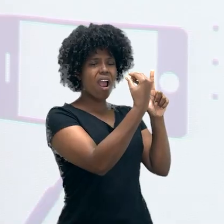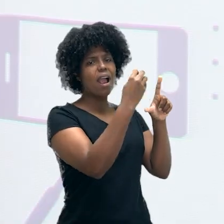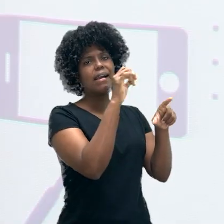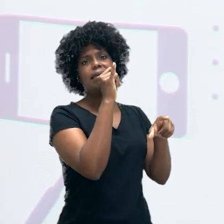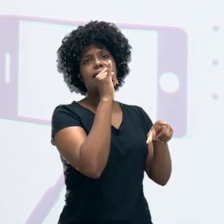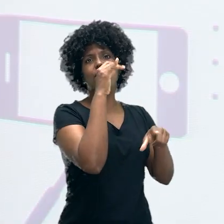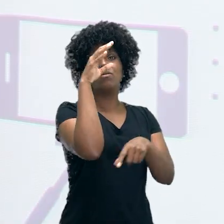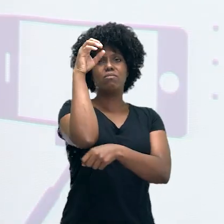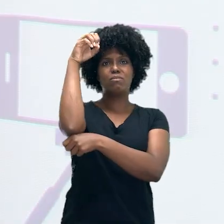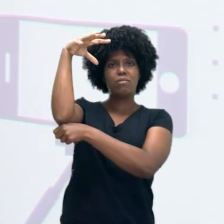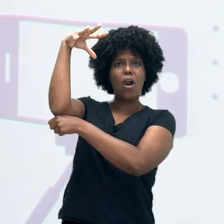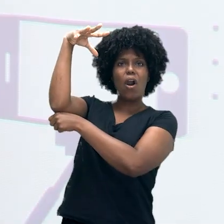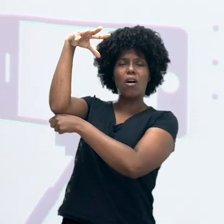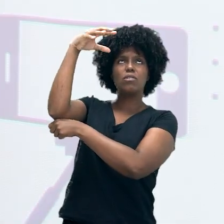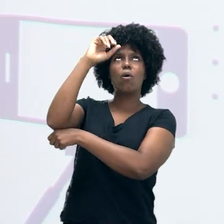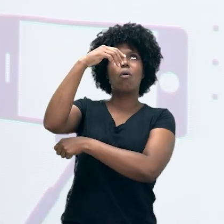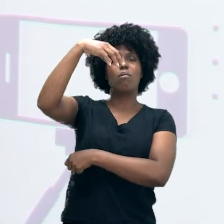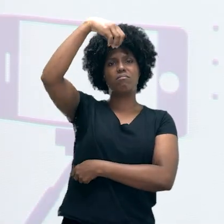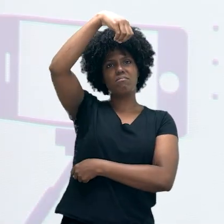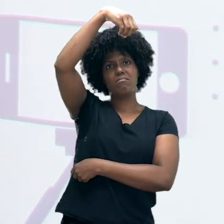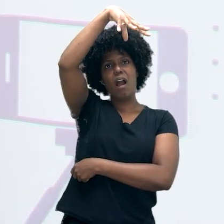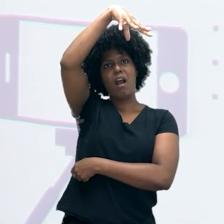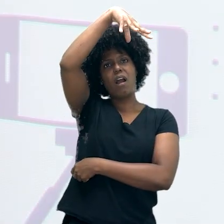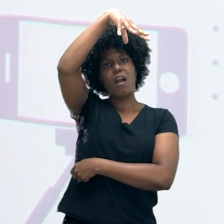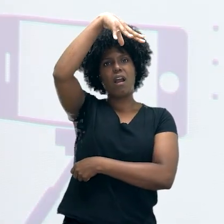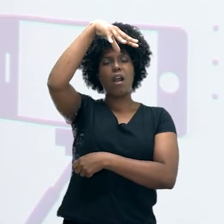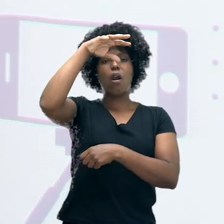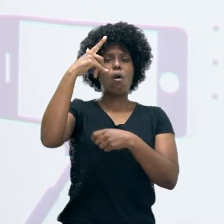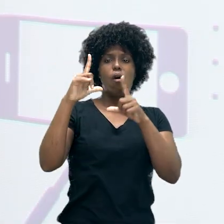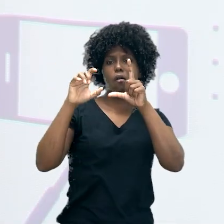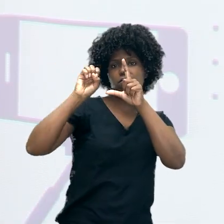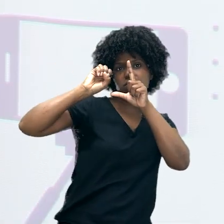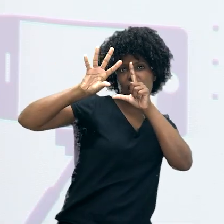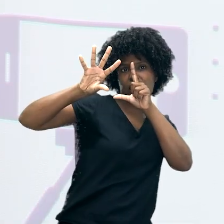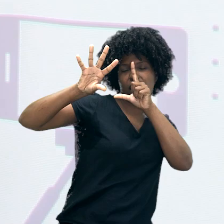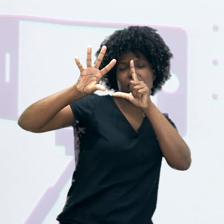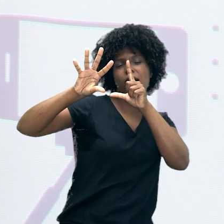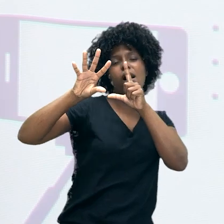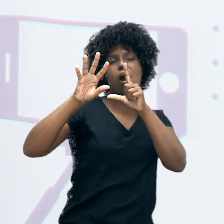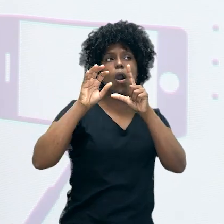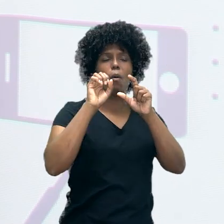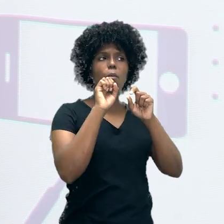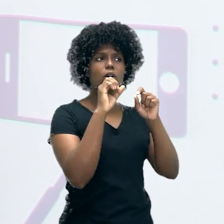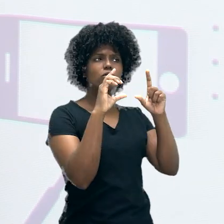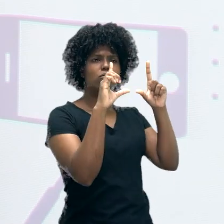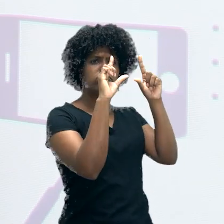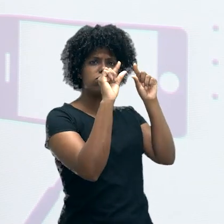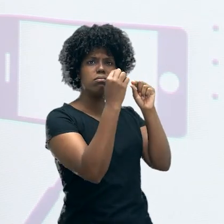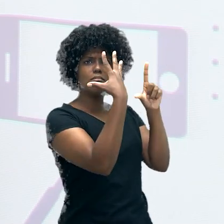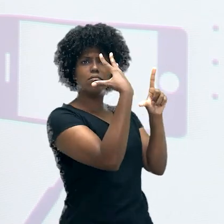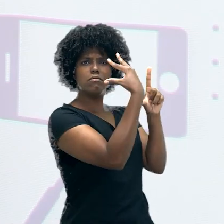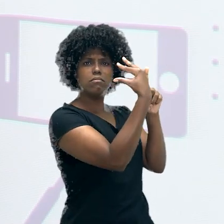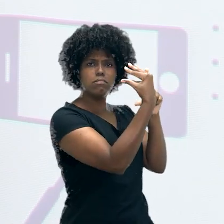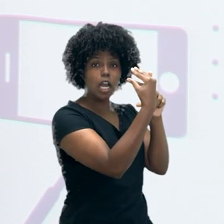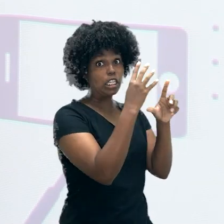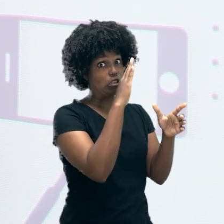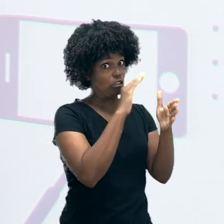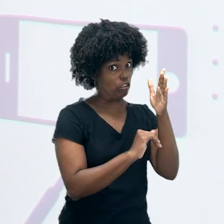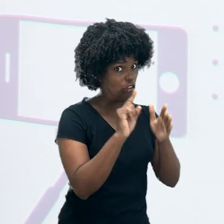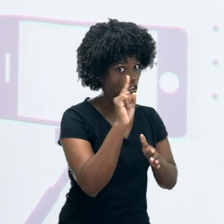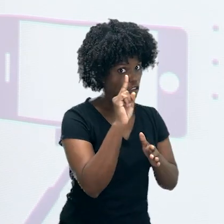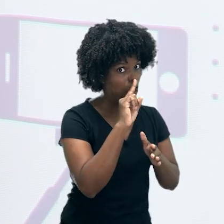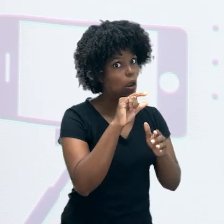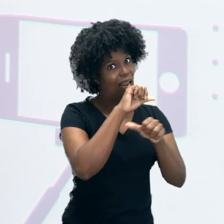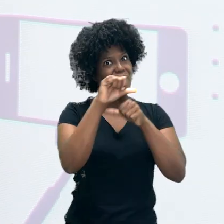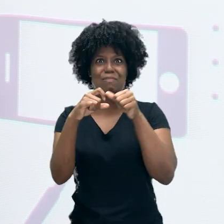chamativa, por exemplo, de poste, de luz no teto, flash, a gente consegue reduzir isso. Às vezes não tirar, porque aí se a gente tirar, a